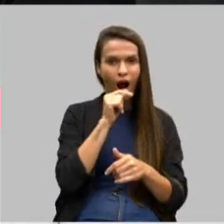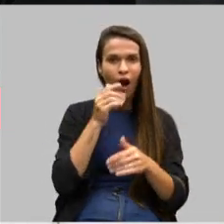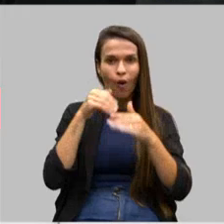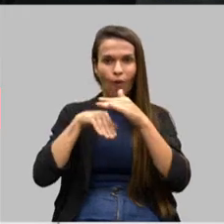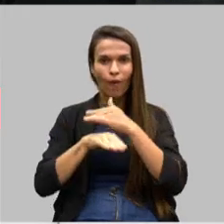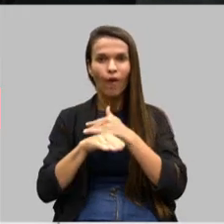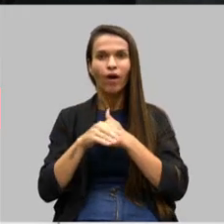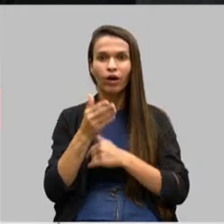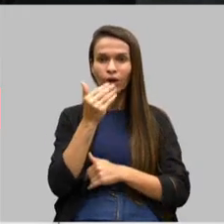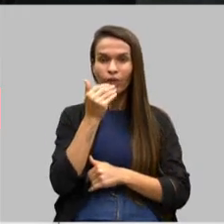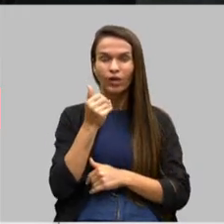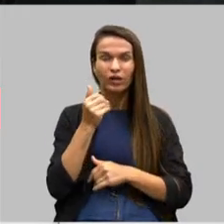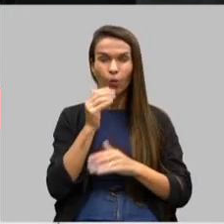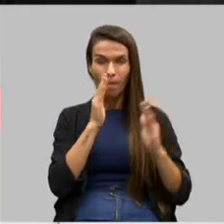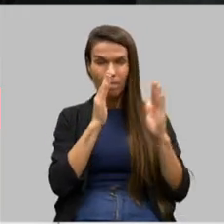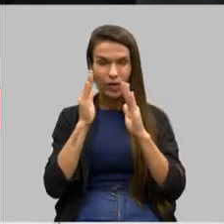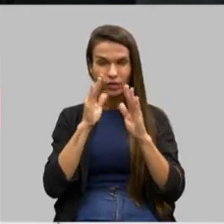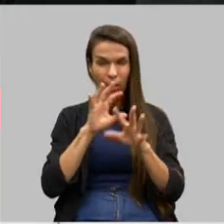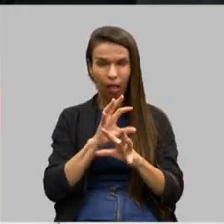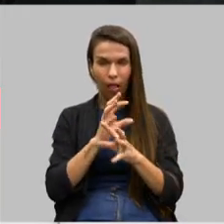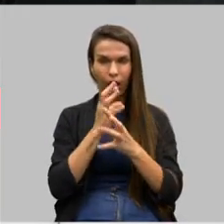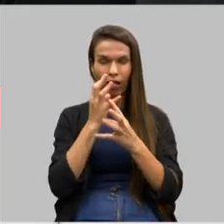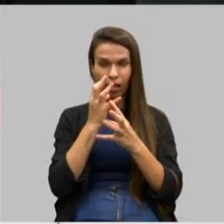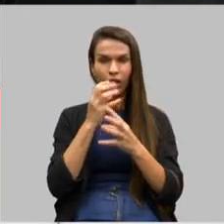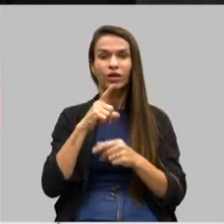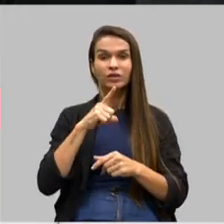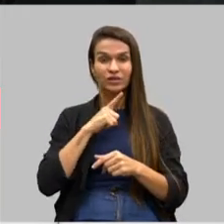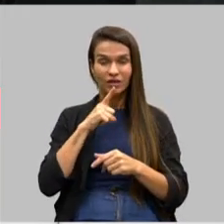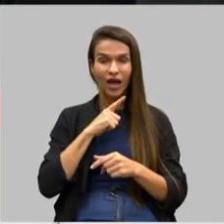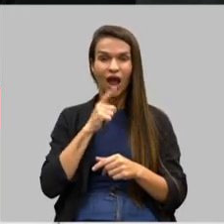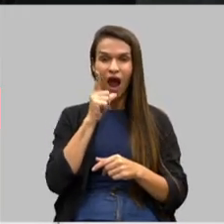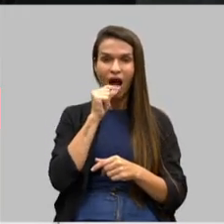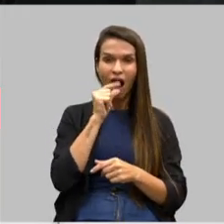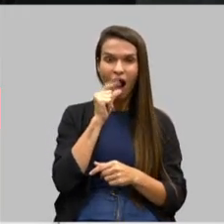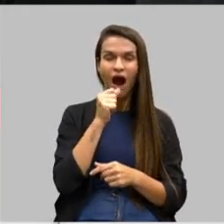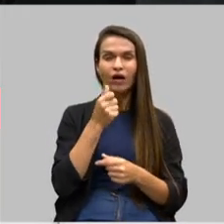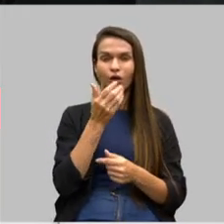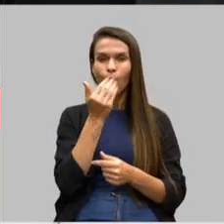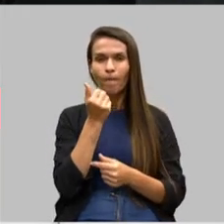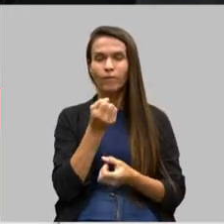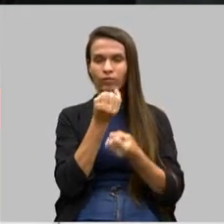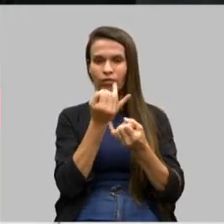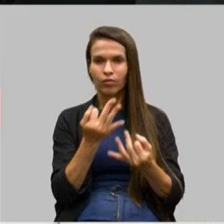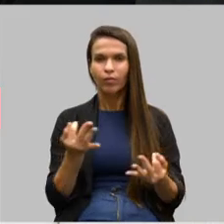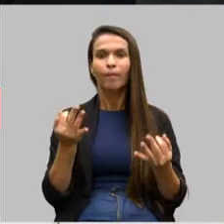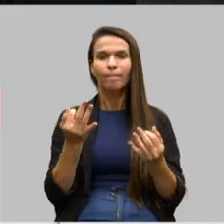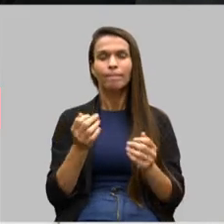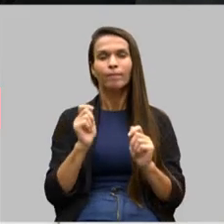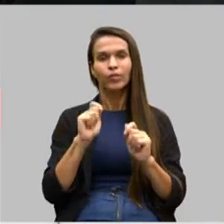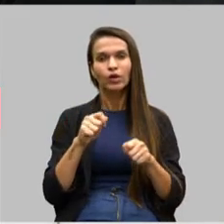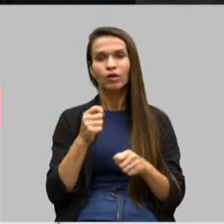da escassez, tenha água e os alimentos em abundância para serem consumidos.